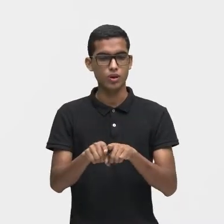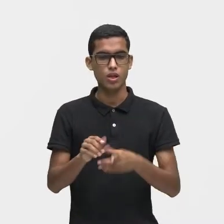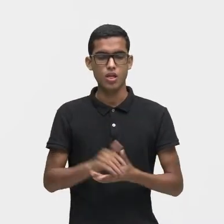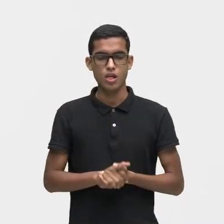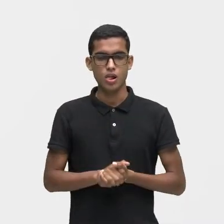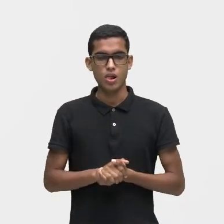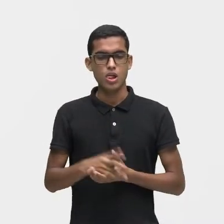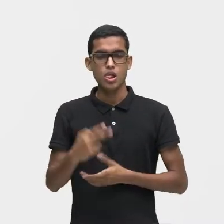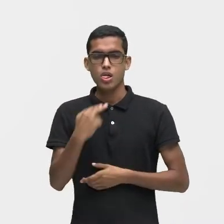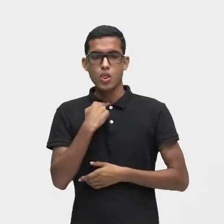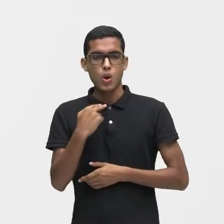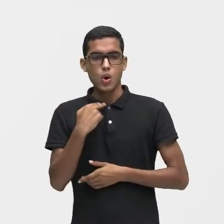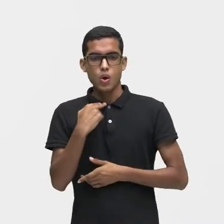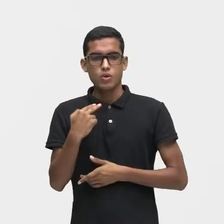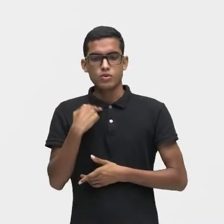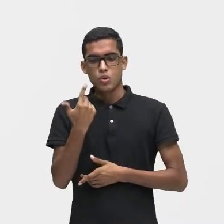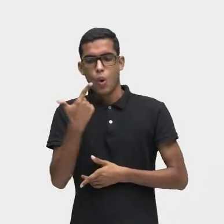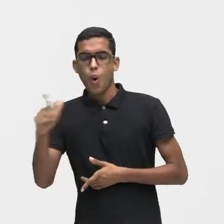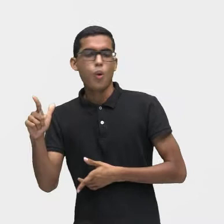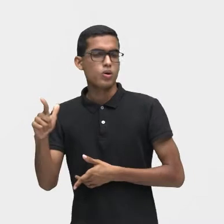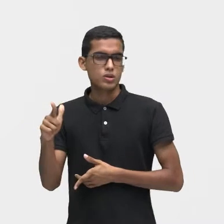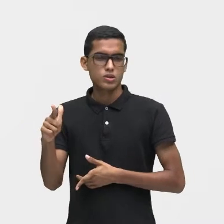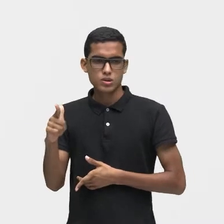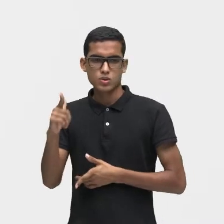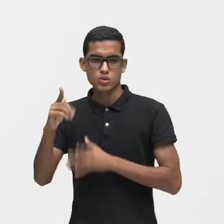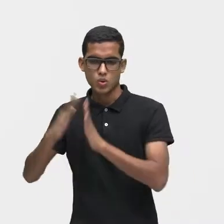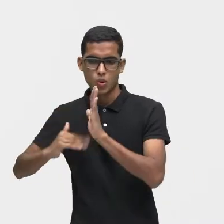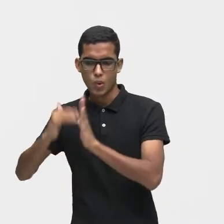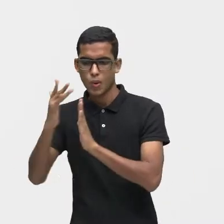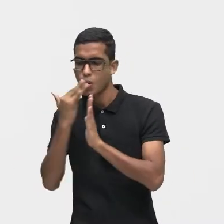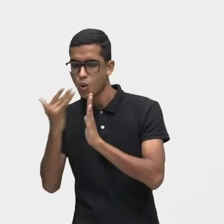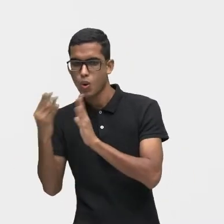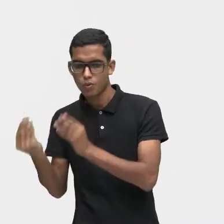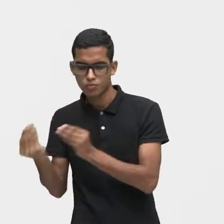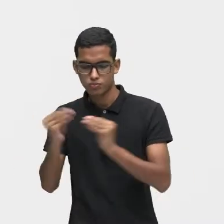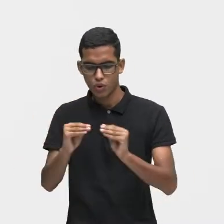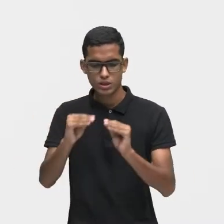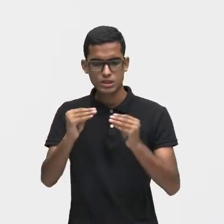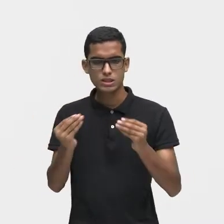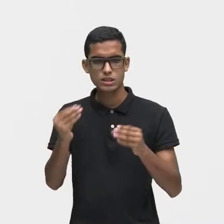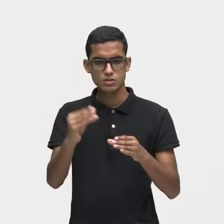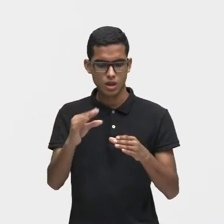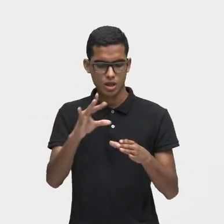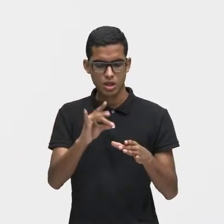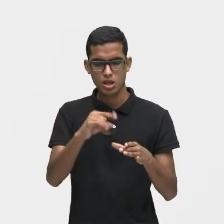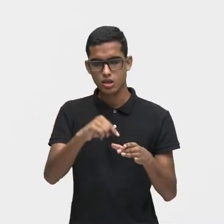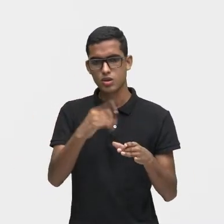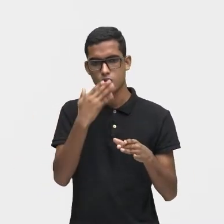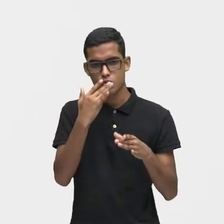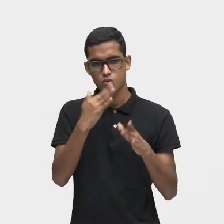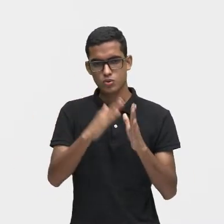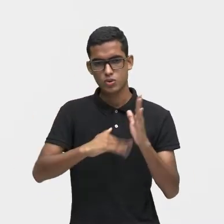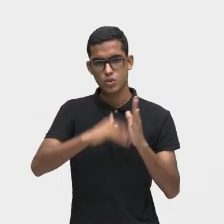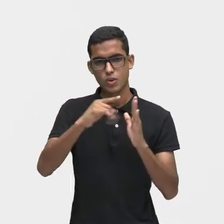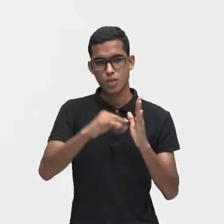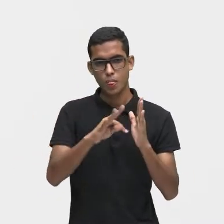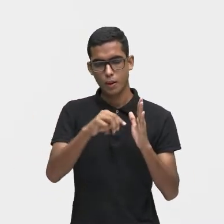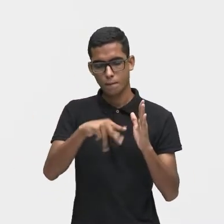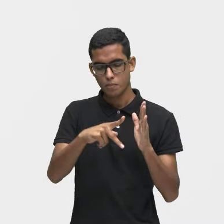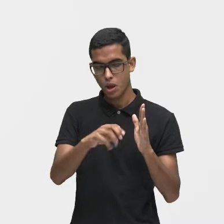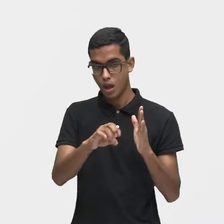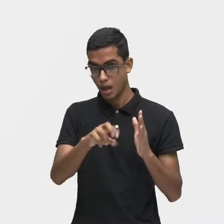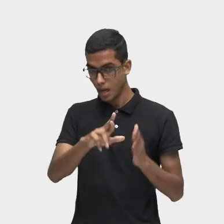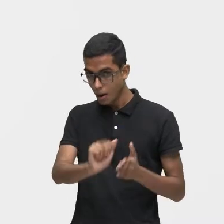pode colocar uma outra tinta em cima da tinta têmpera. Seu efeito é brilhoso e transparente, é solúvel